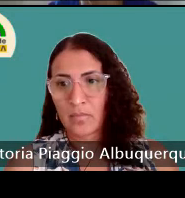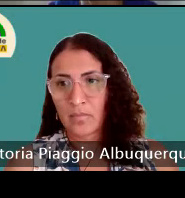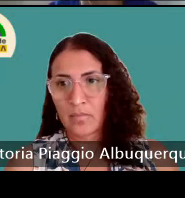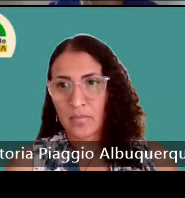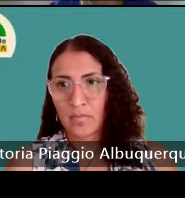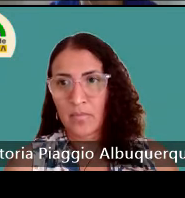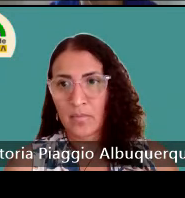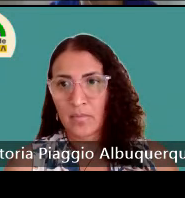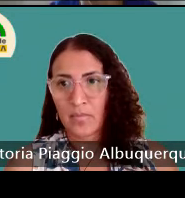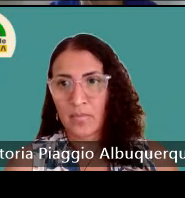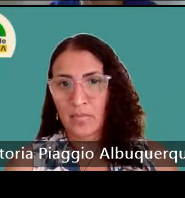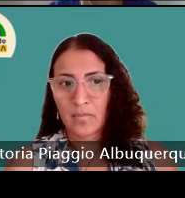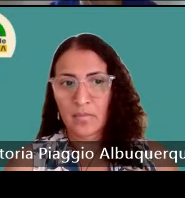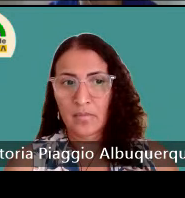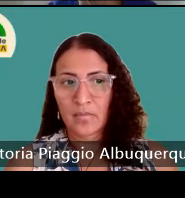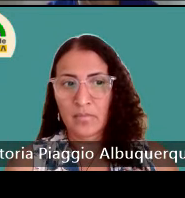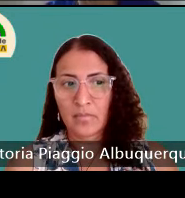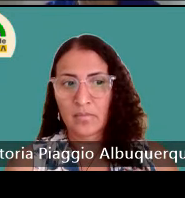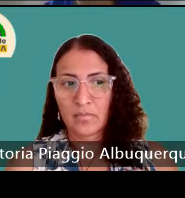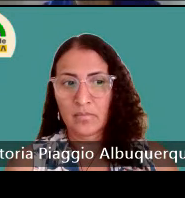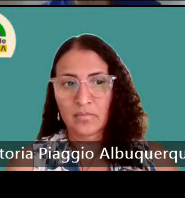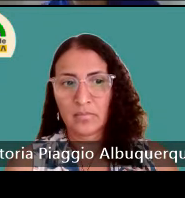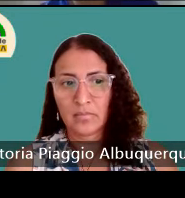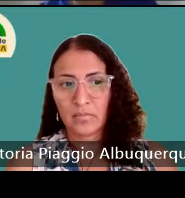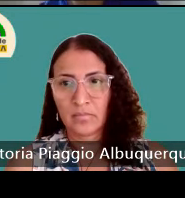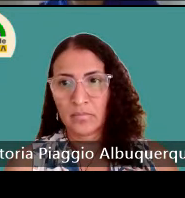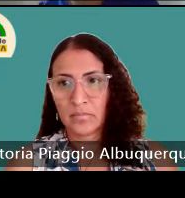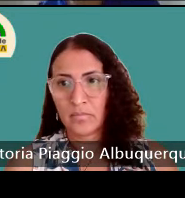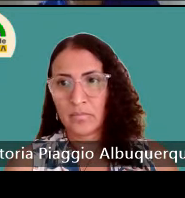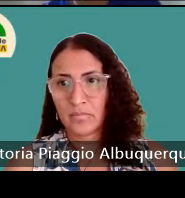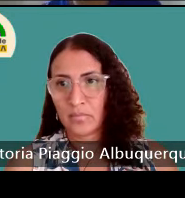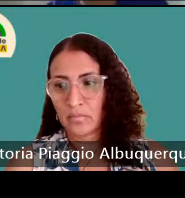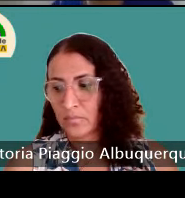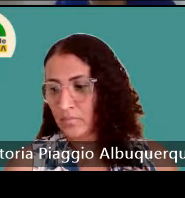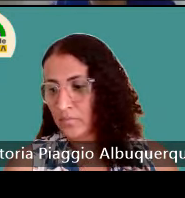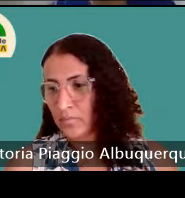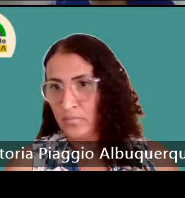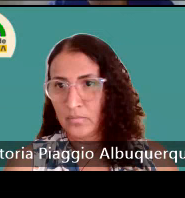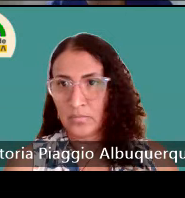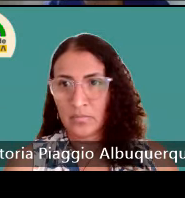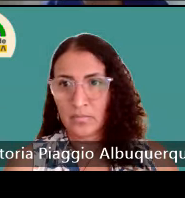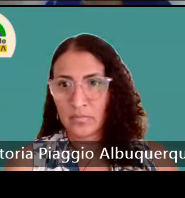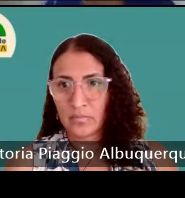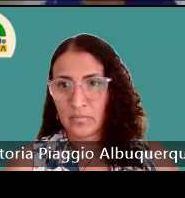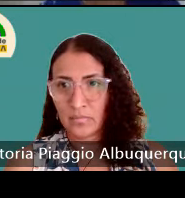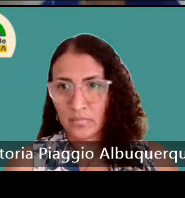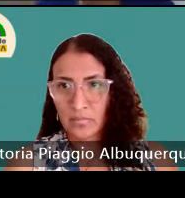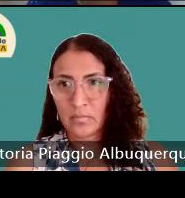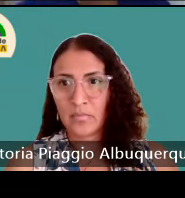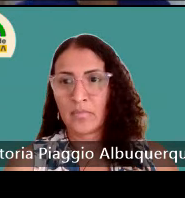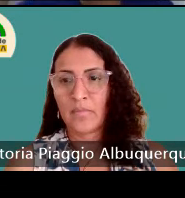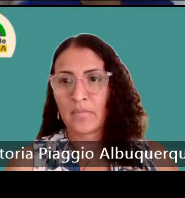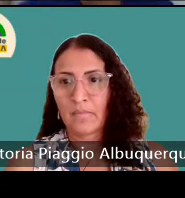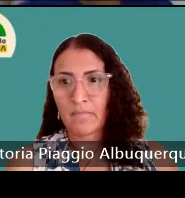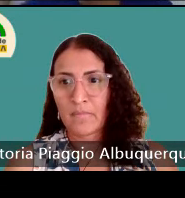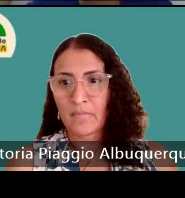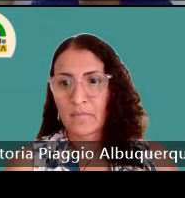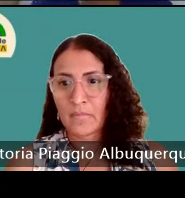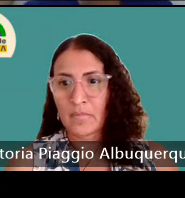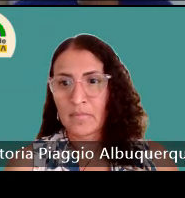formuladas ela eh eh elas devem considerar as as consequências práticas daquela decisão né e o